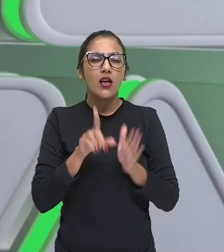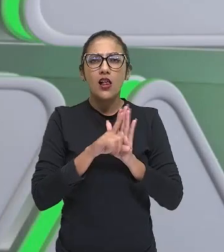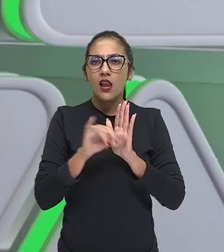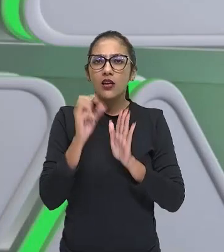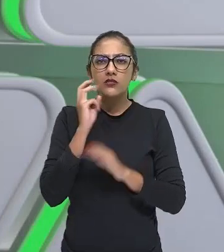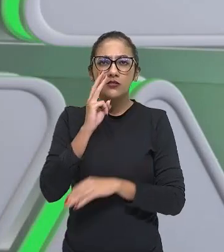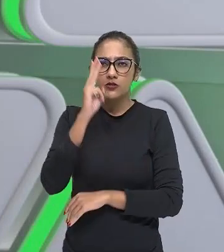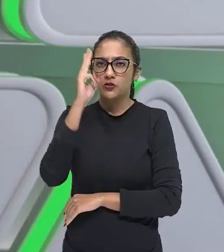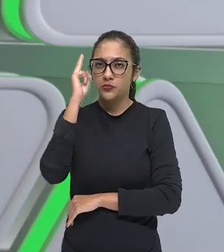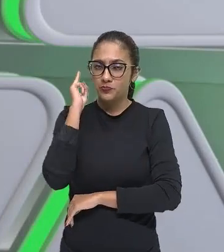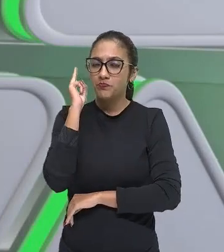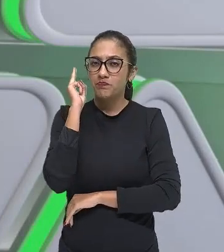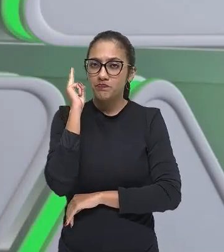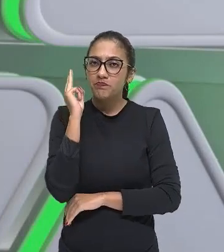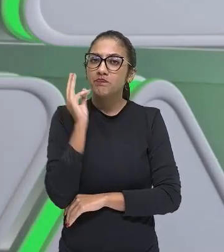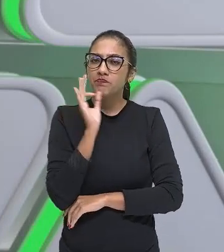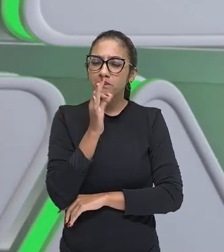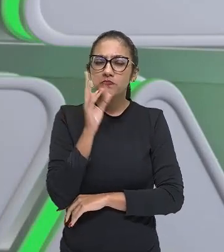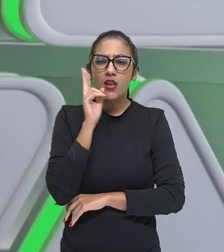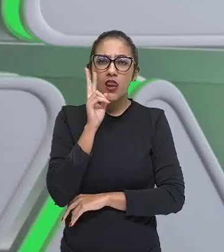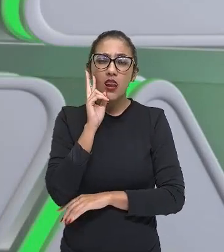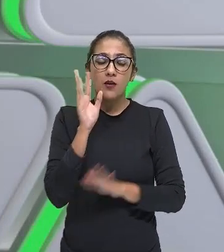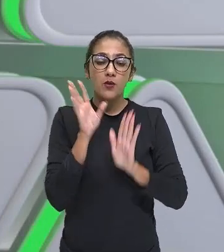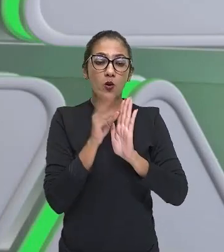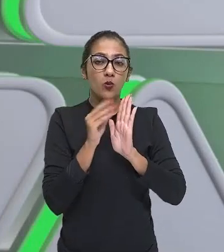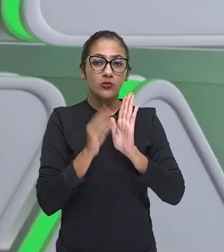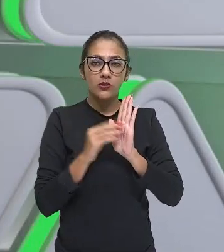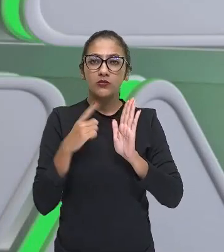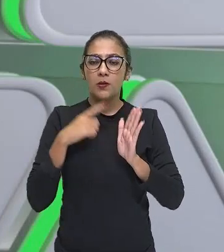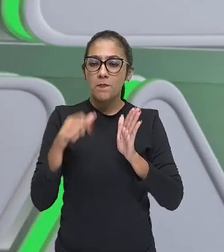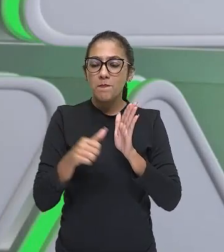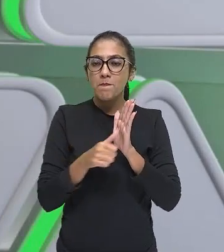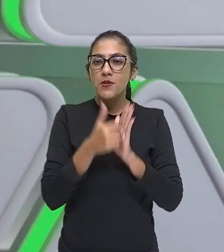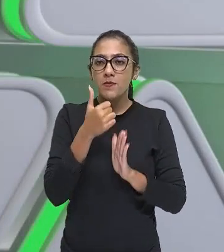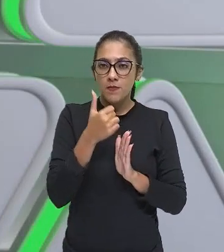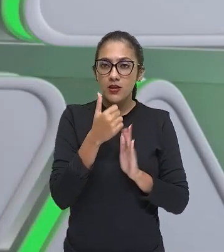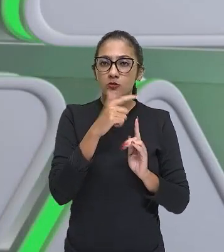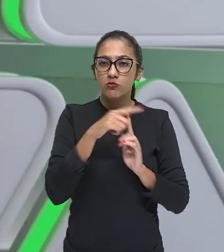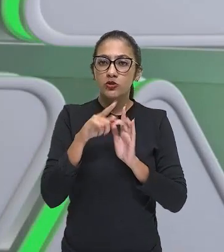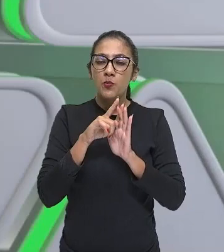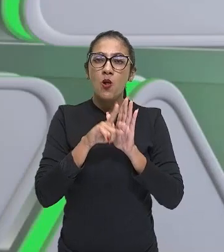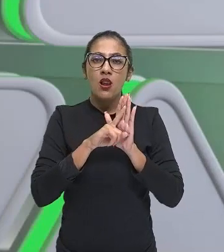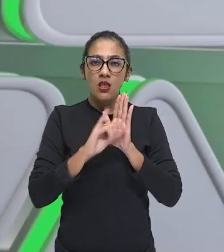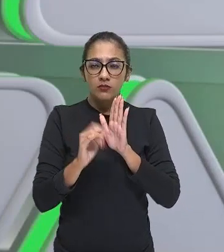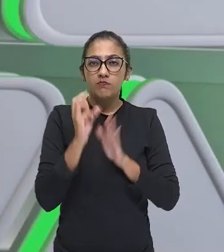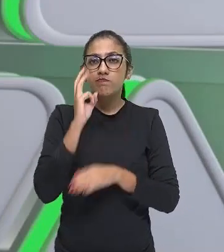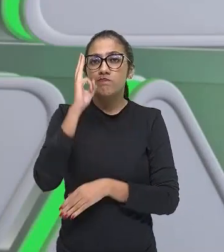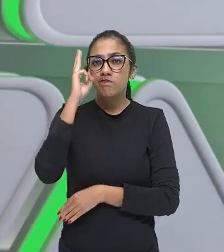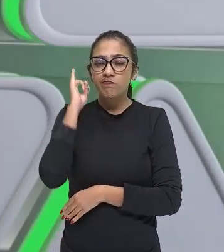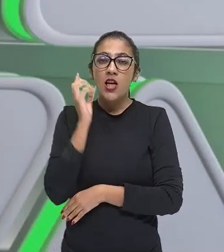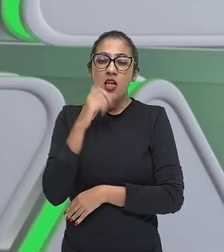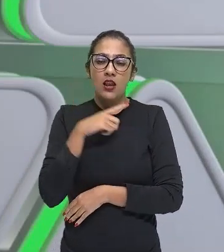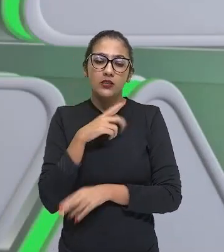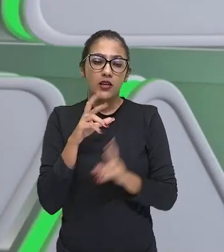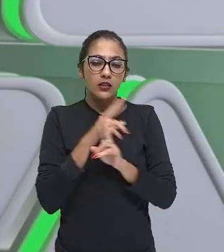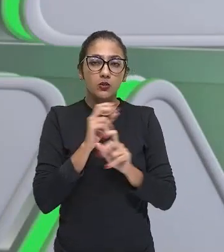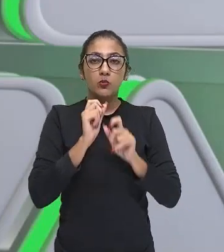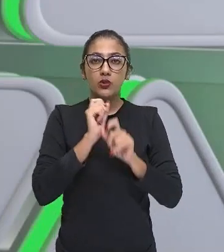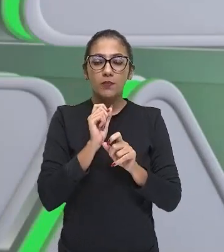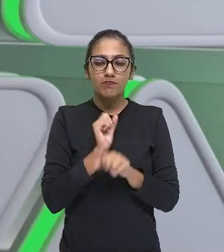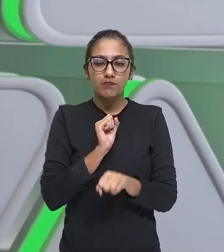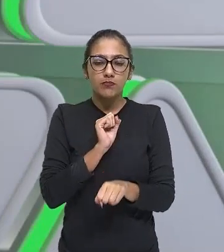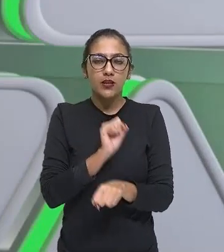Com base em quê? Que eu tenho a primeira, conhecida como a lei de Newton, que envolve a lei da